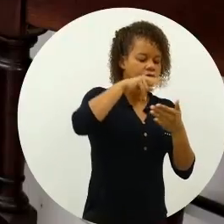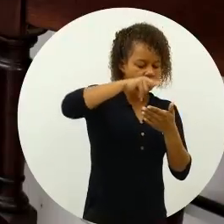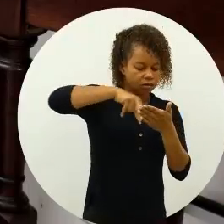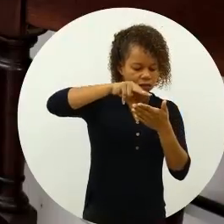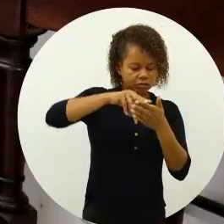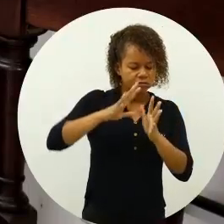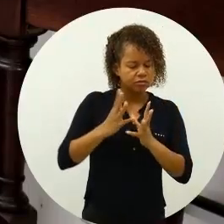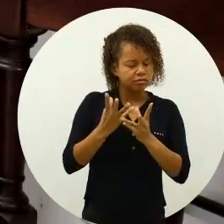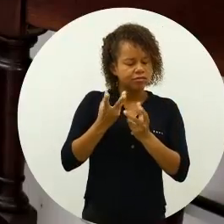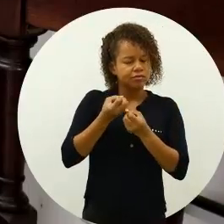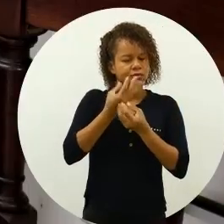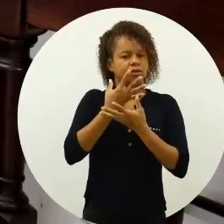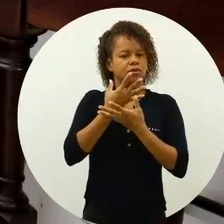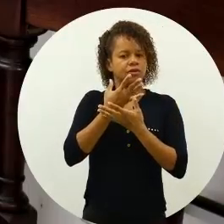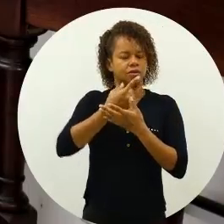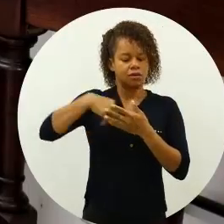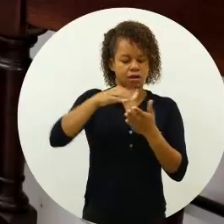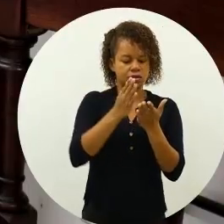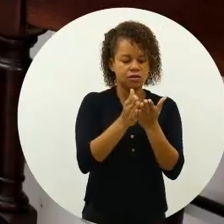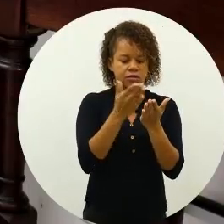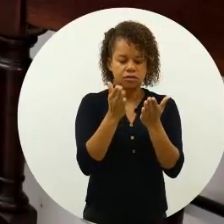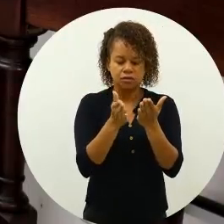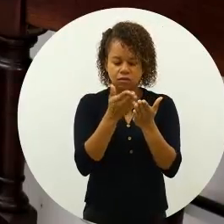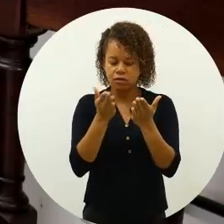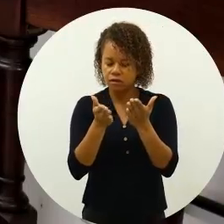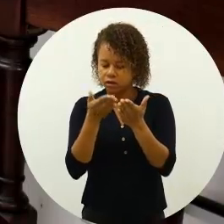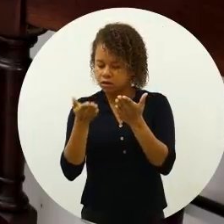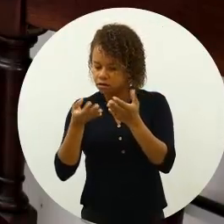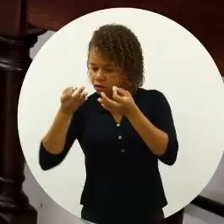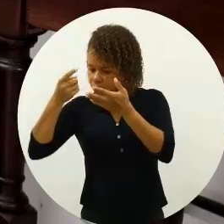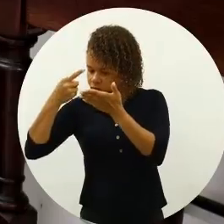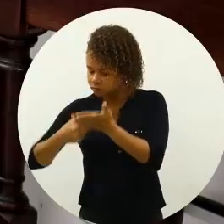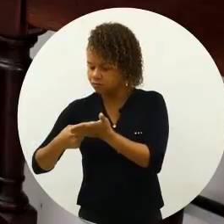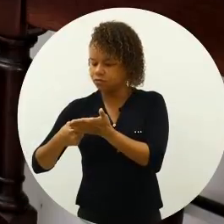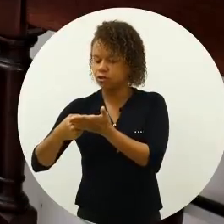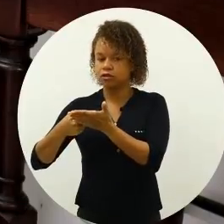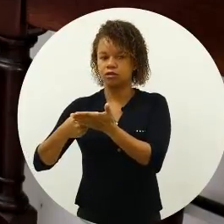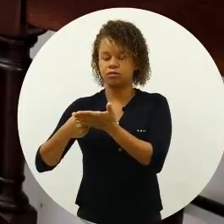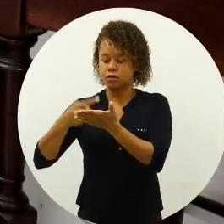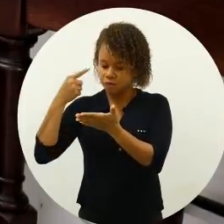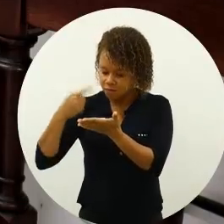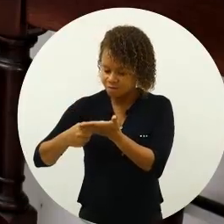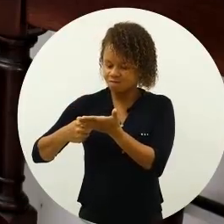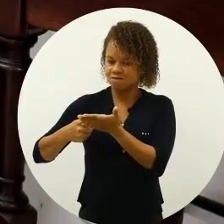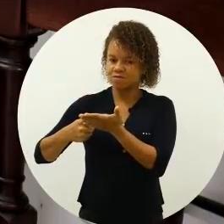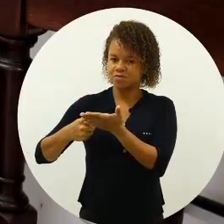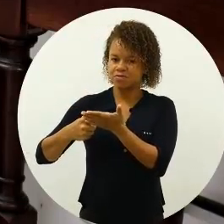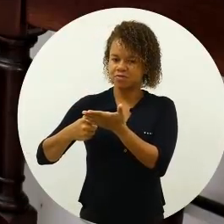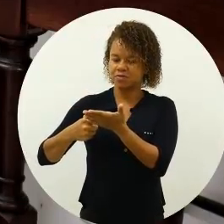leitura agradável, é preciso que as folhas elas estejam firmes no documento,